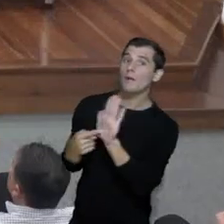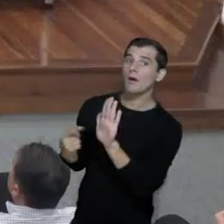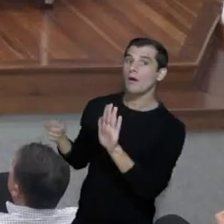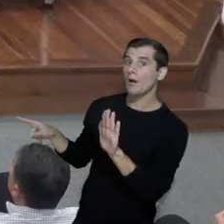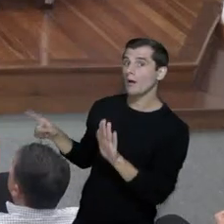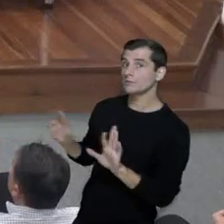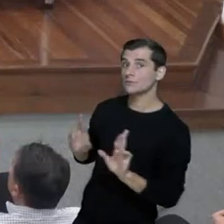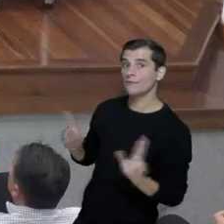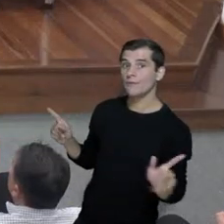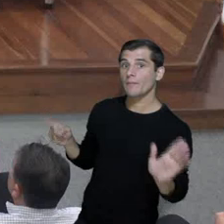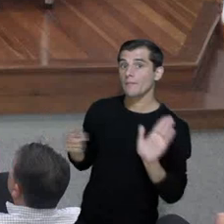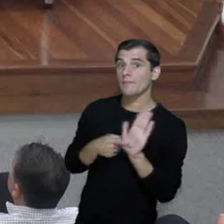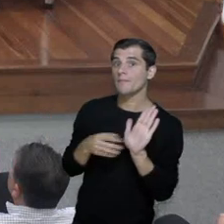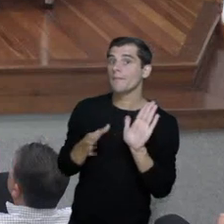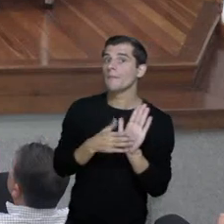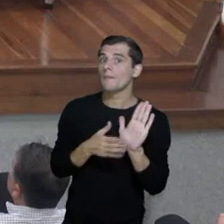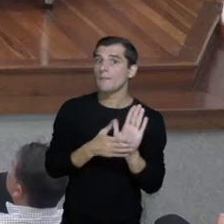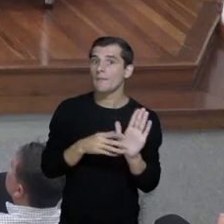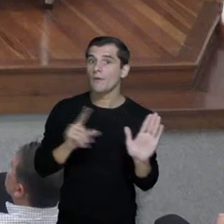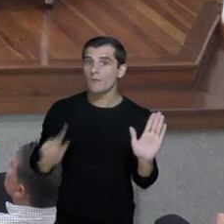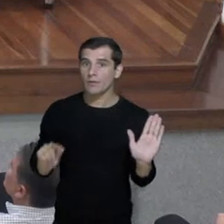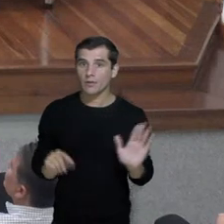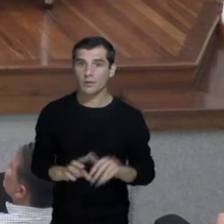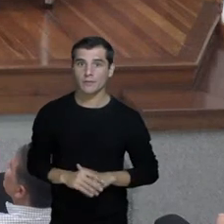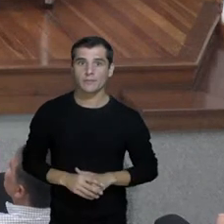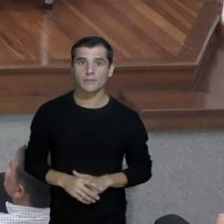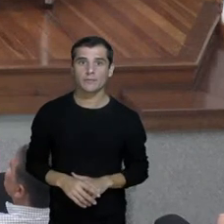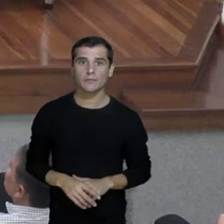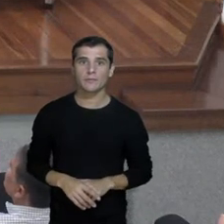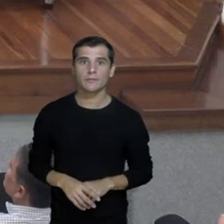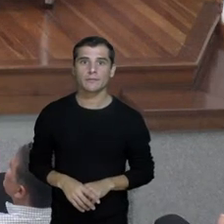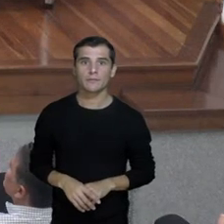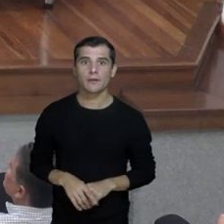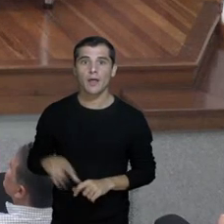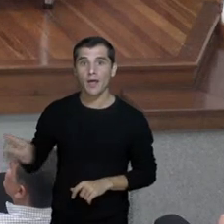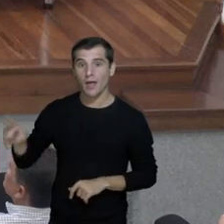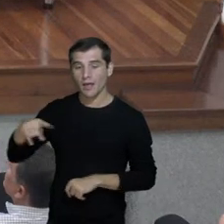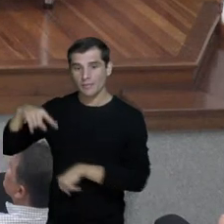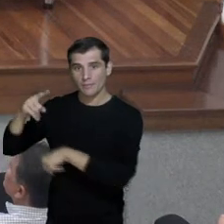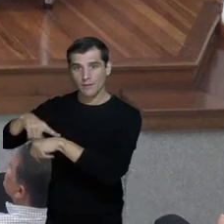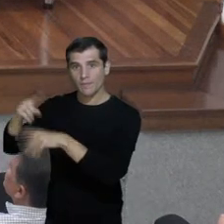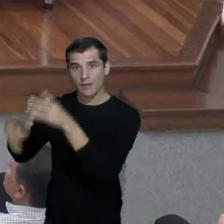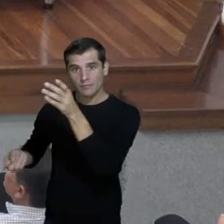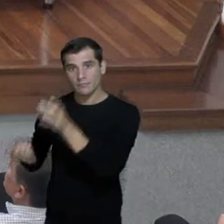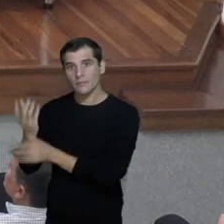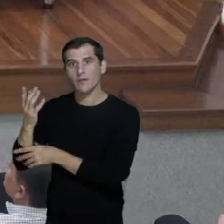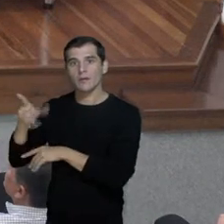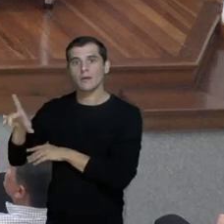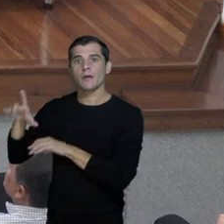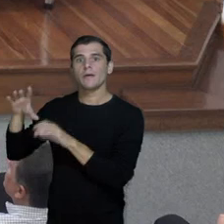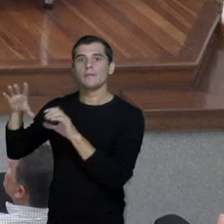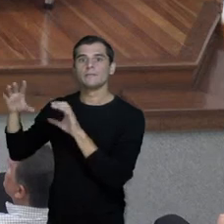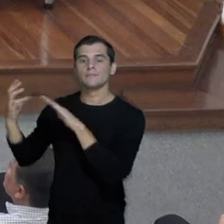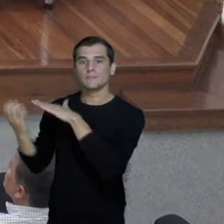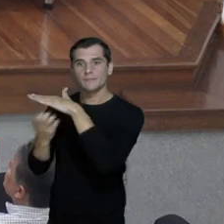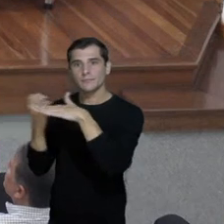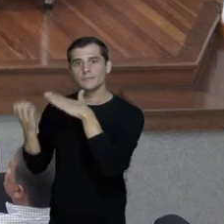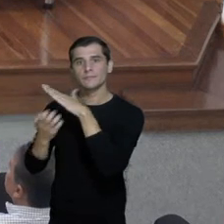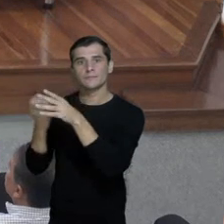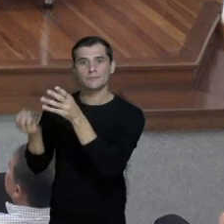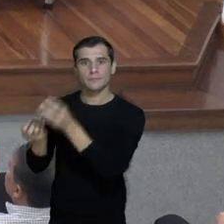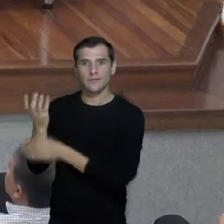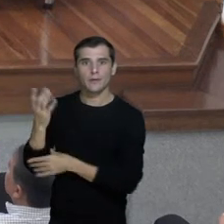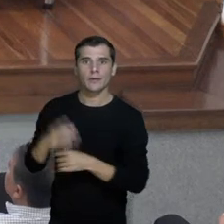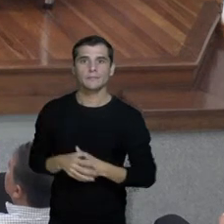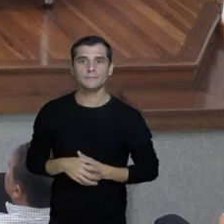diferente eh foi lá que nasceu o empresário Então eu queria mostrar essa trajetória que nasceu o artista nasceu publicitário